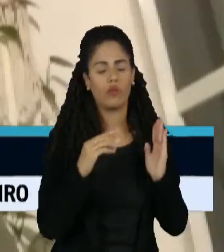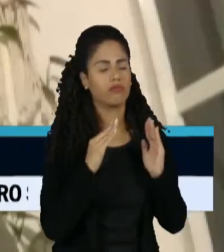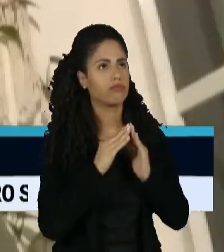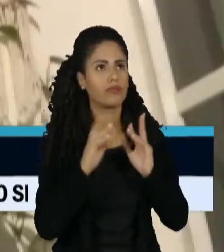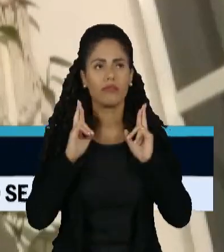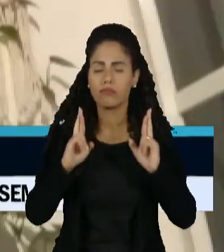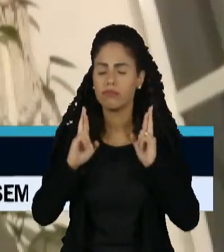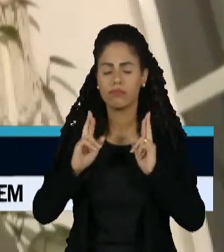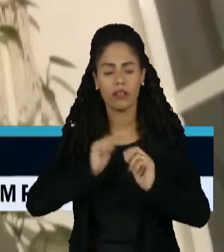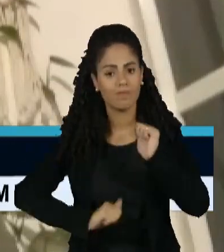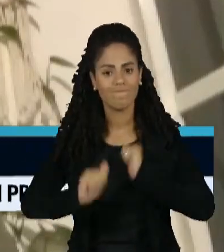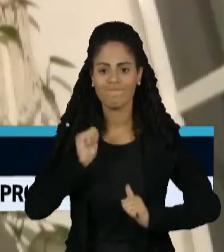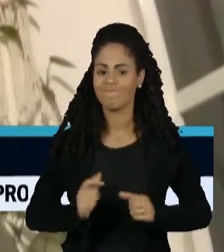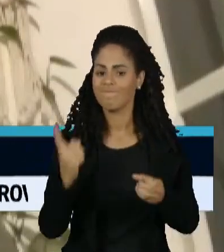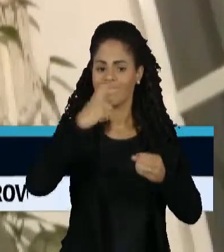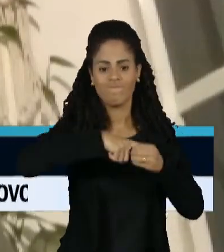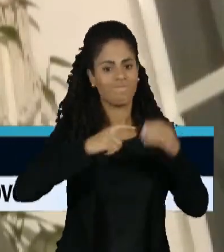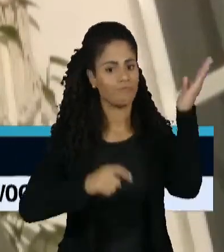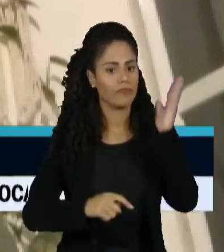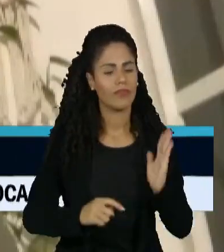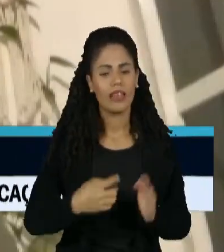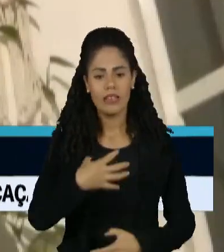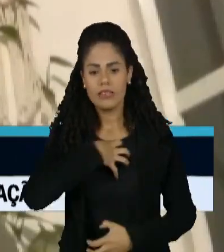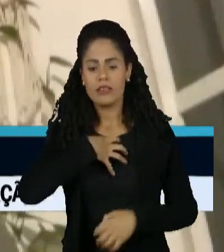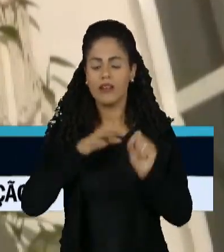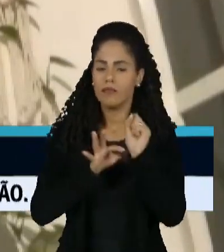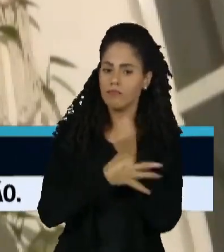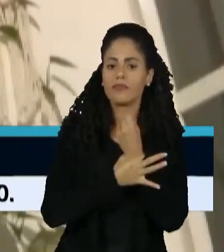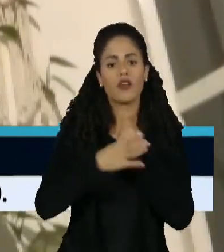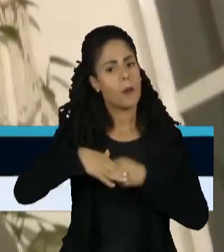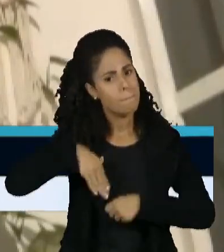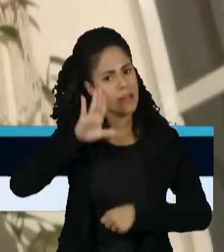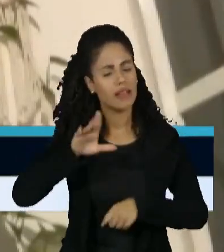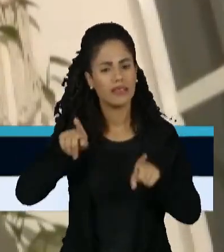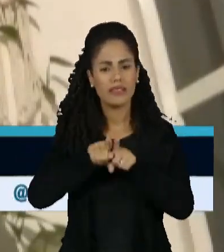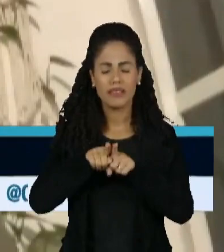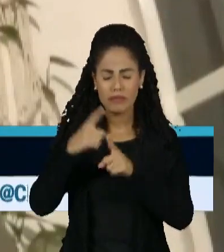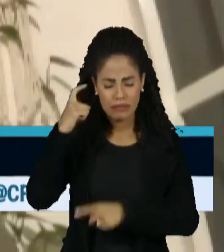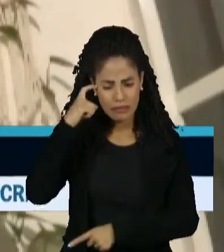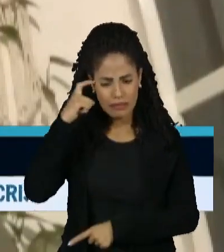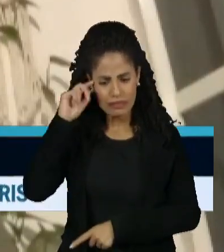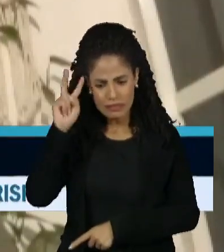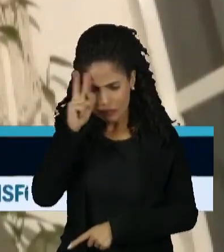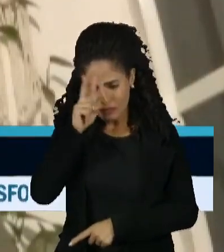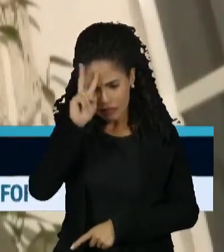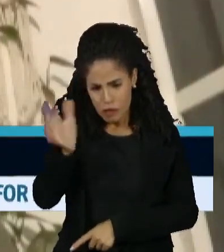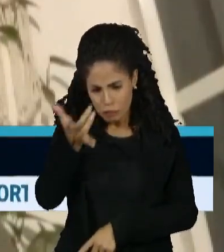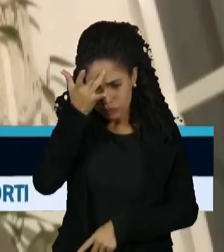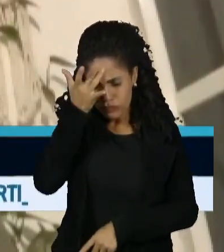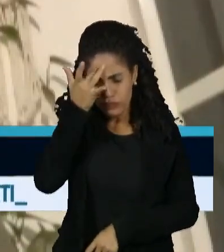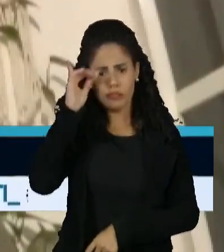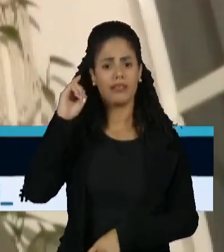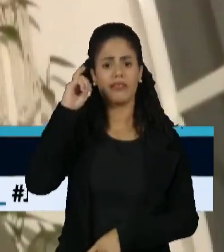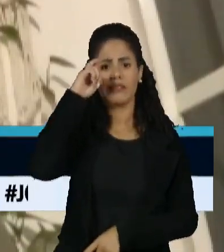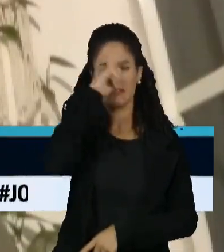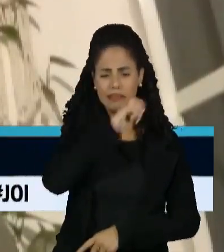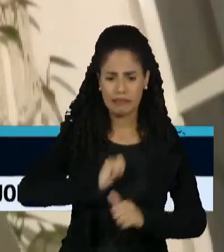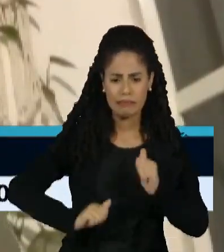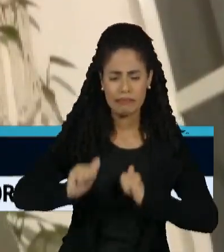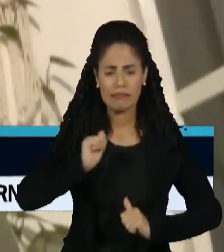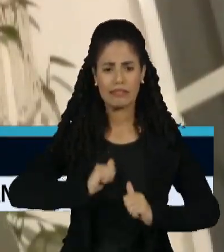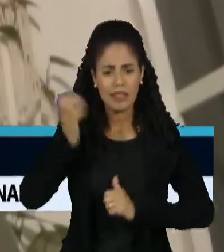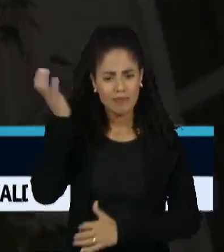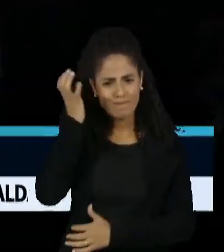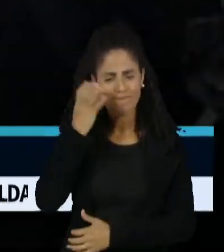A ansiedade de voltar para o Brasil é para a gente se sentir seguro, mas ao mesmo tempo a memória, isso tudo vai ter um espaço para sempre